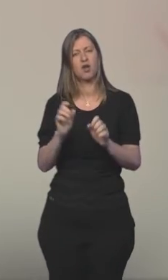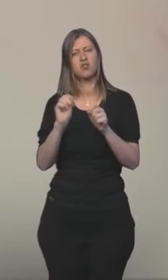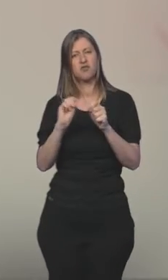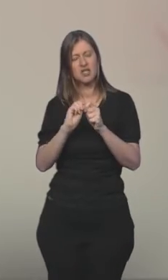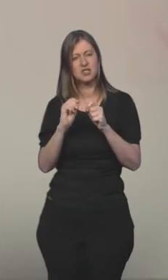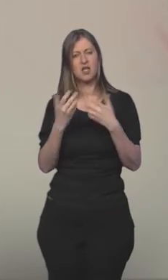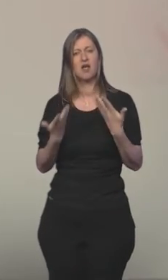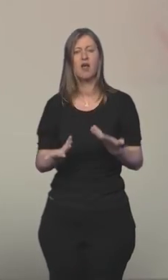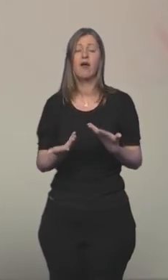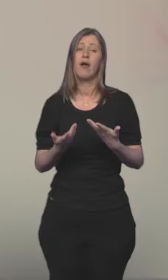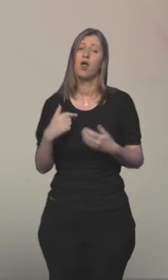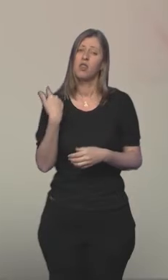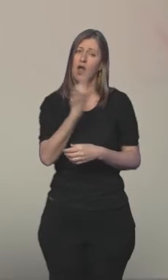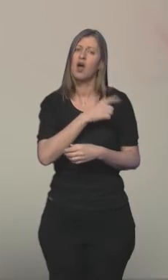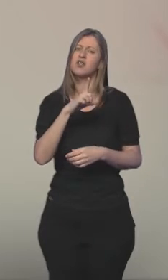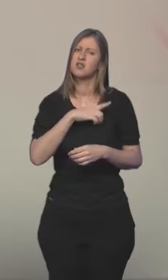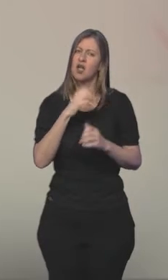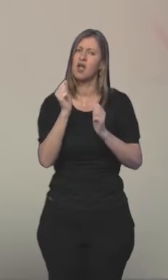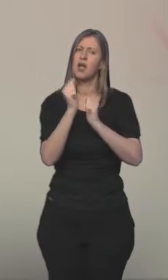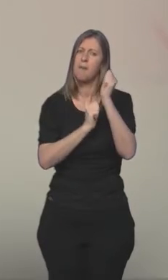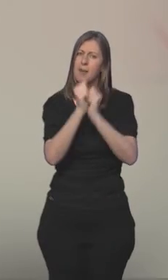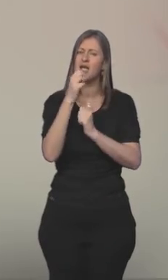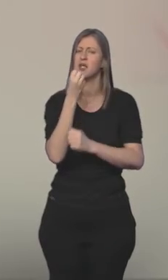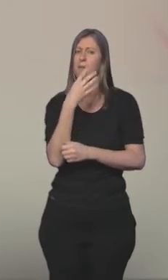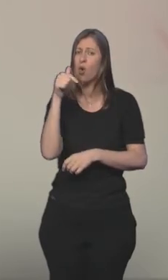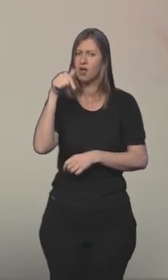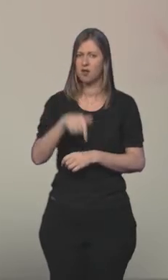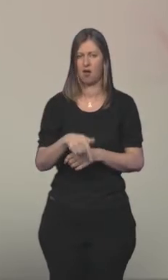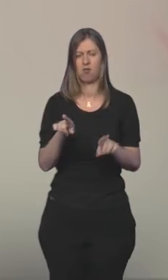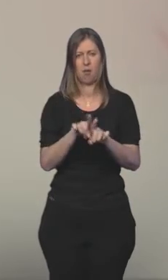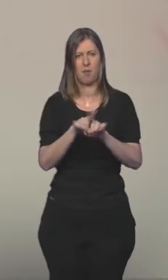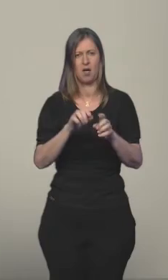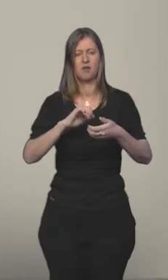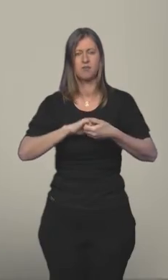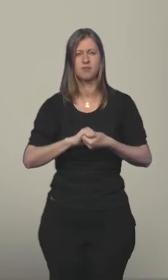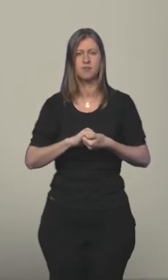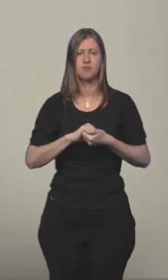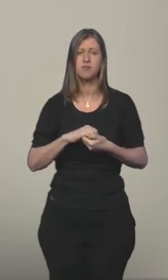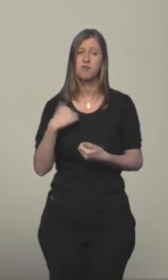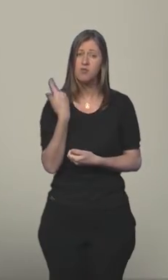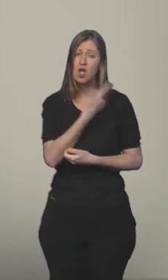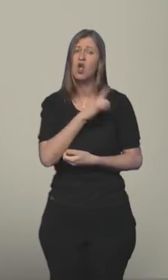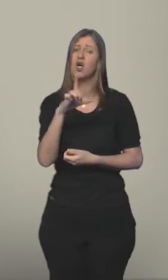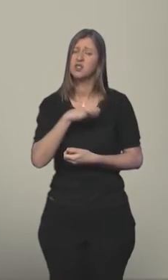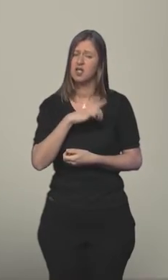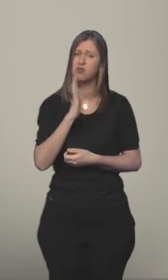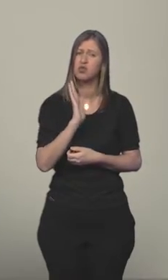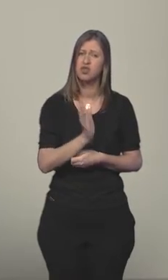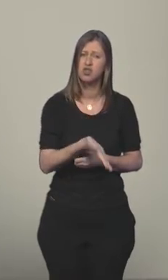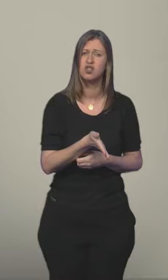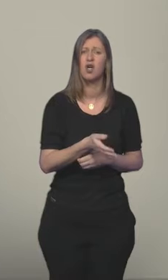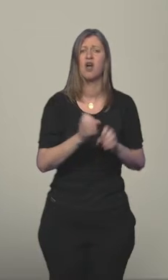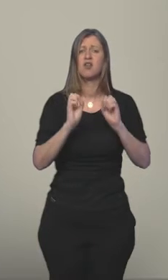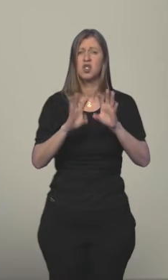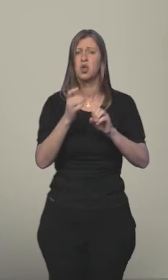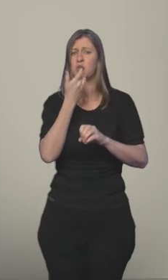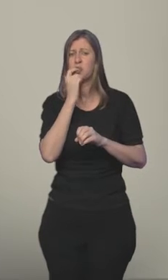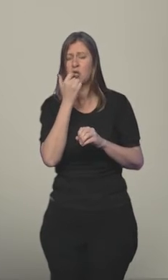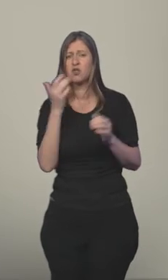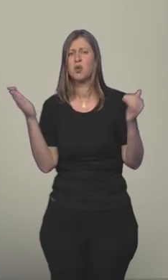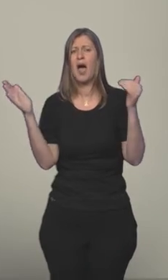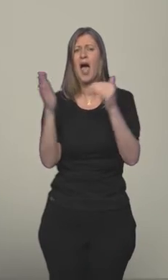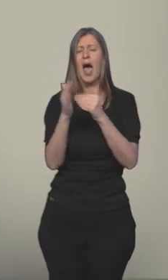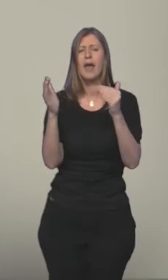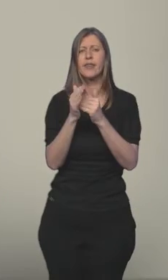também podemos fazer isso. E a gente tem empresas muito boas aqui dentro também. Nós temos, desde a educação